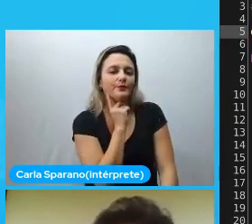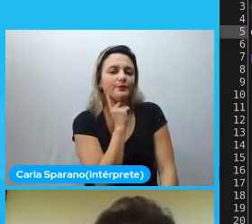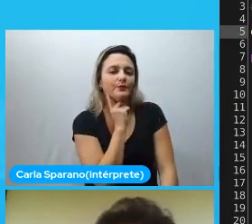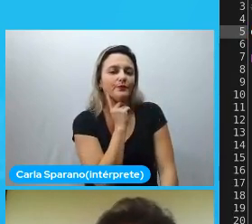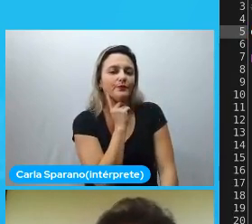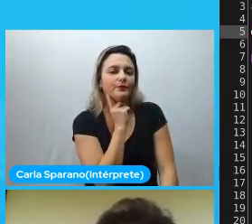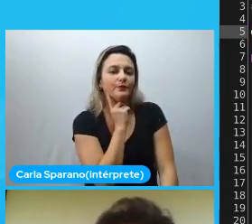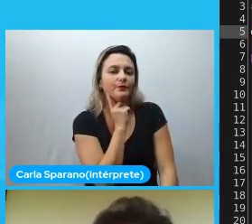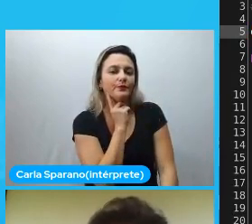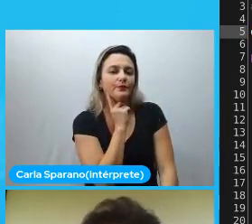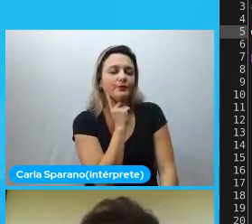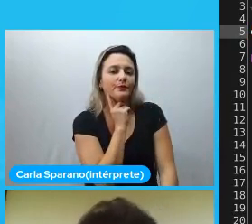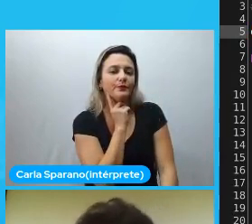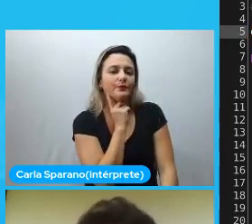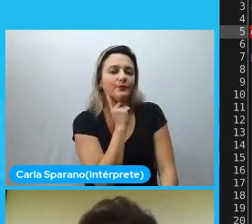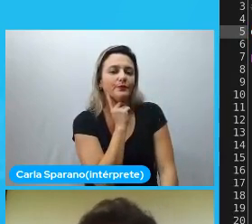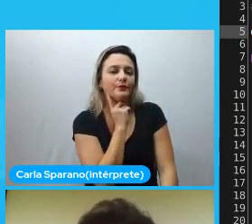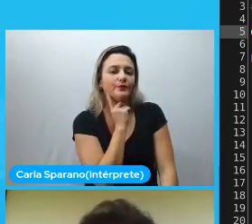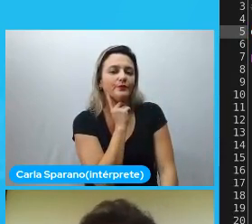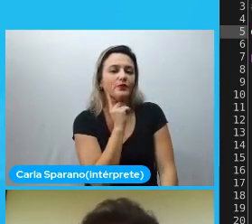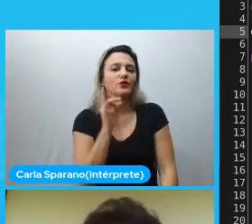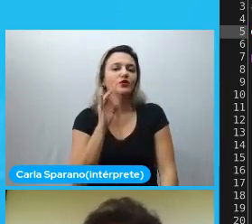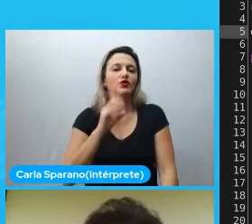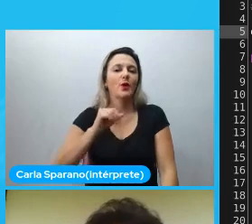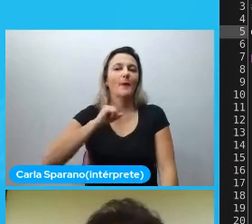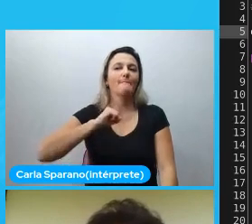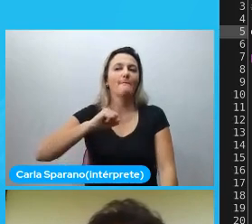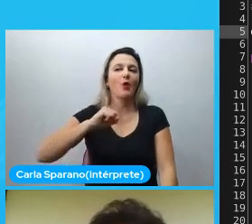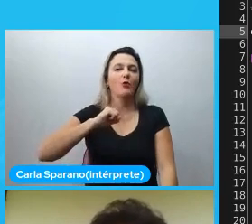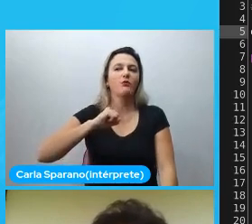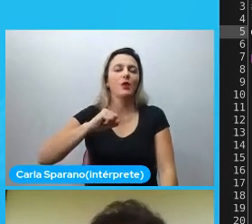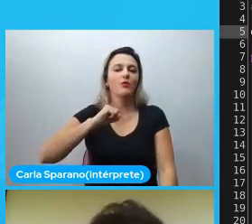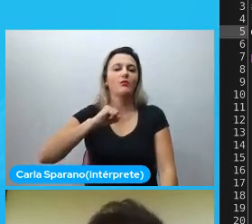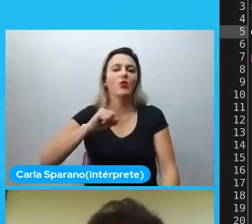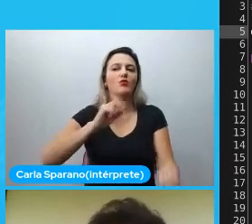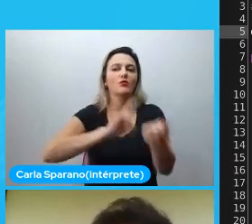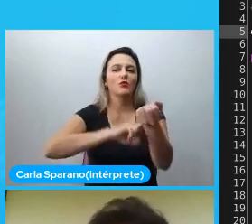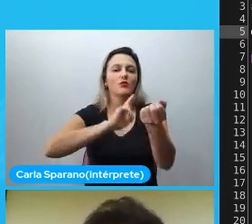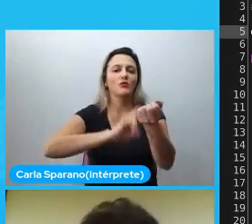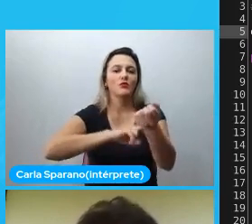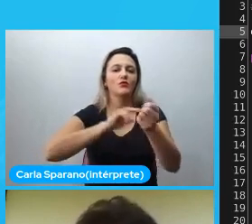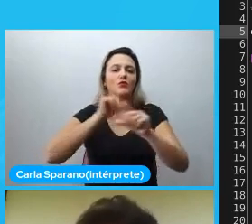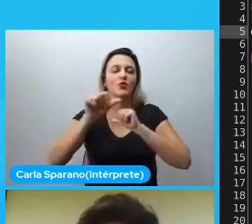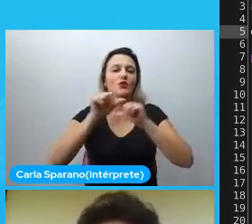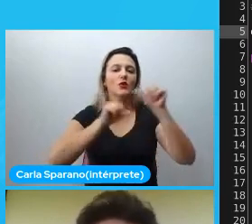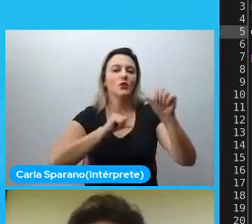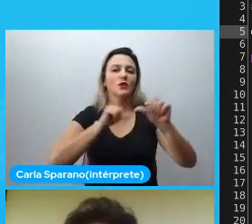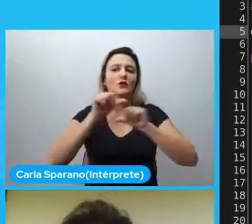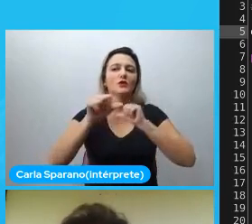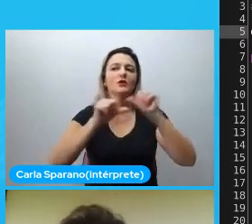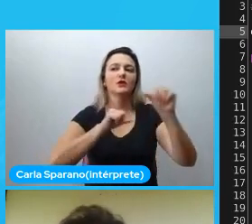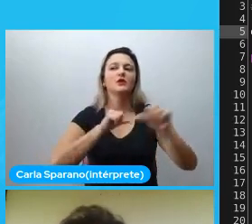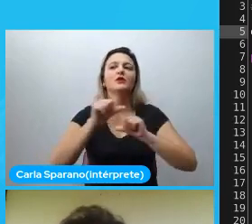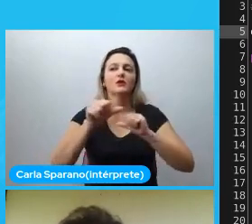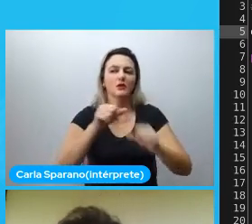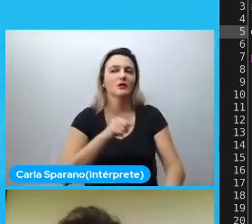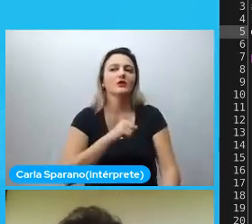Vou usar só bumbo e caixa no momento. Então, aqui eu estou botando com a duração de 1. Esse